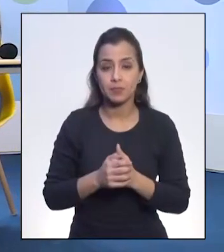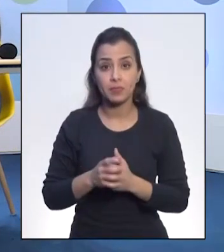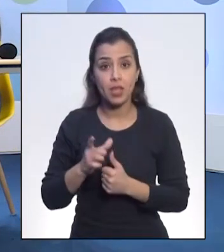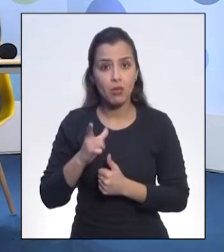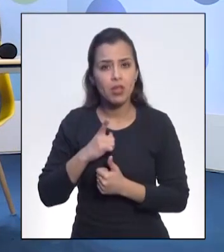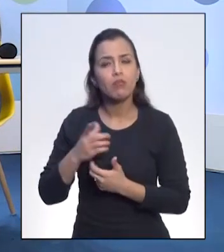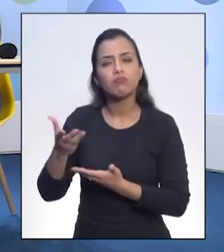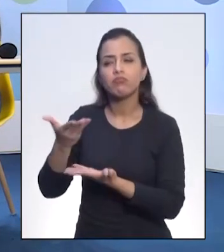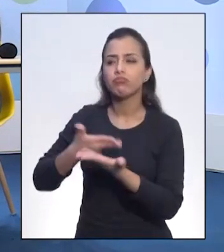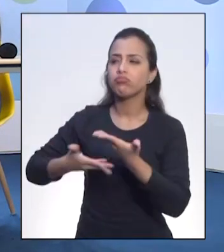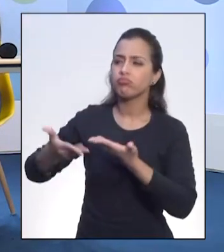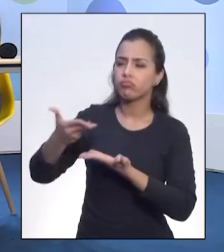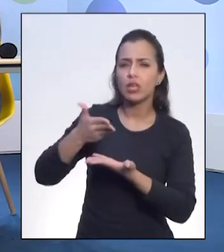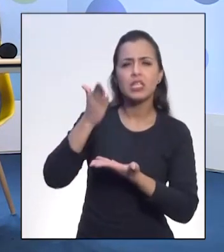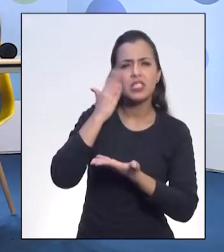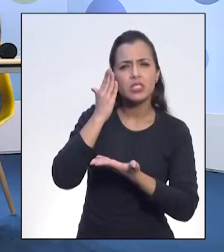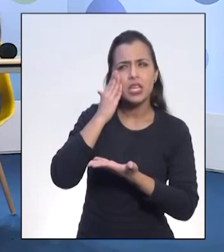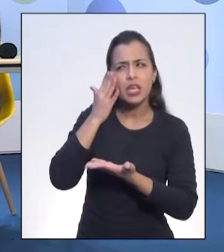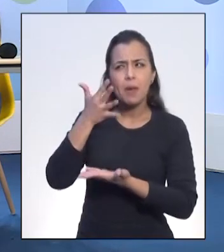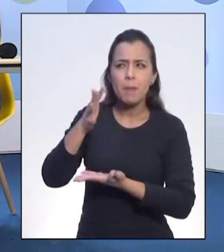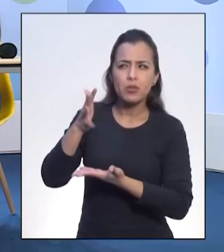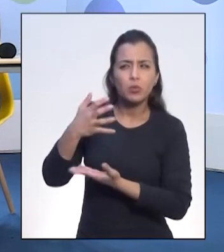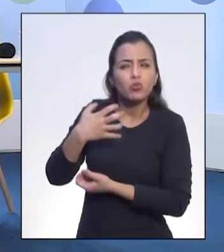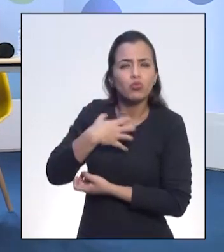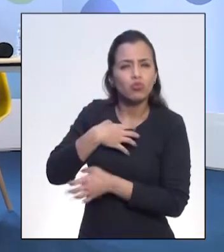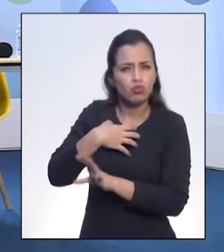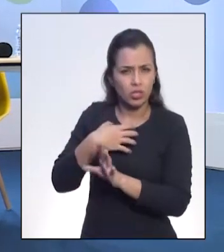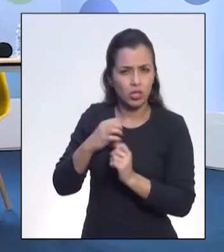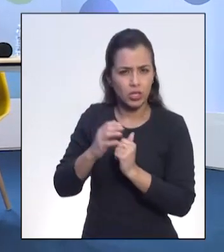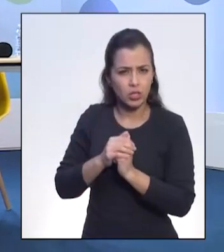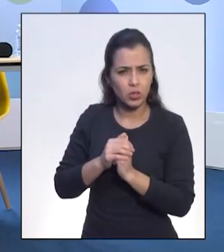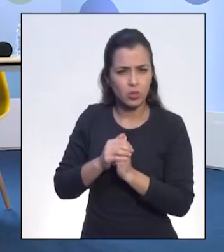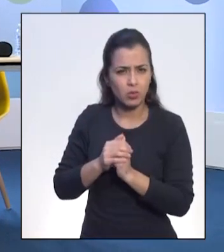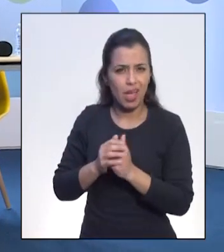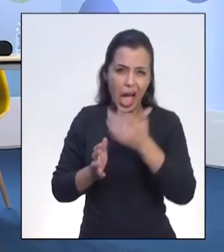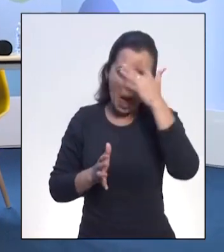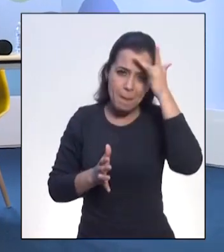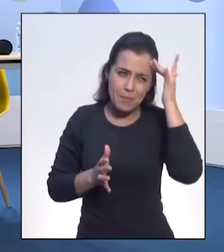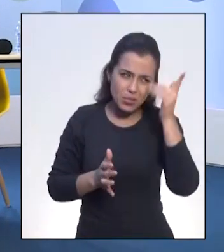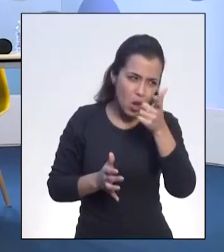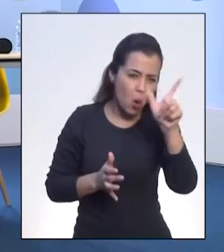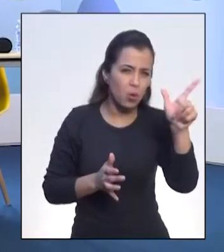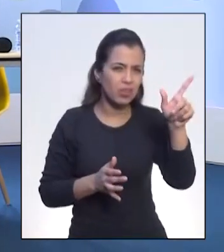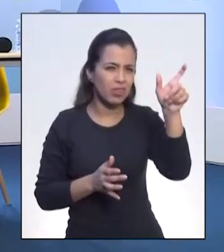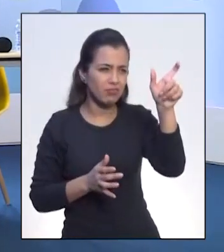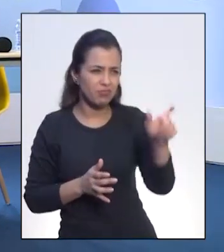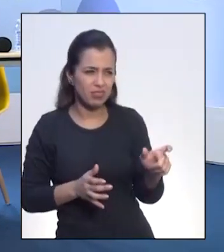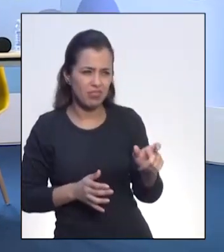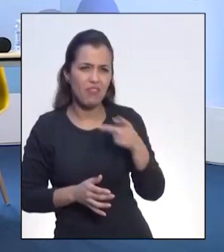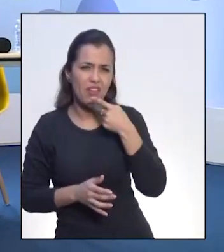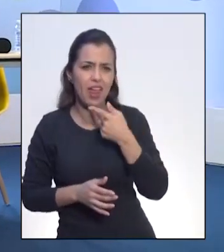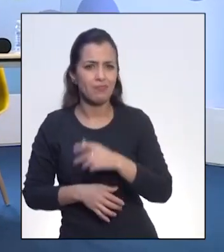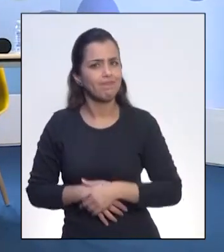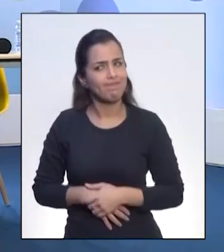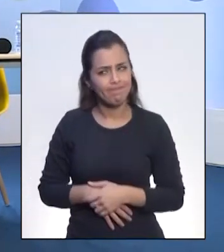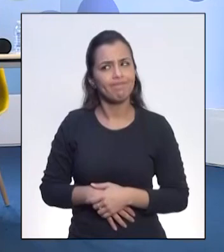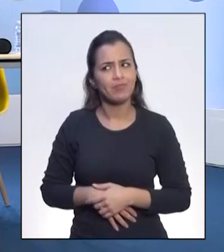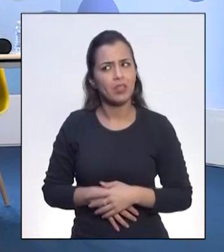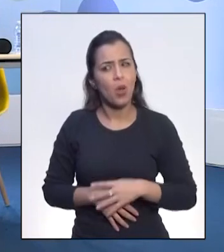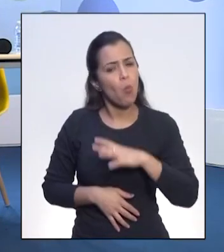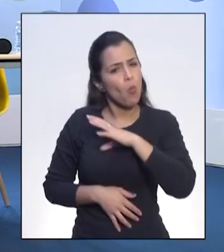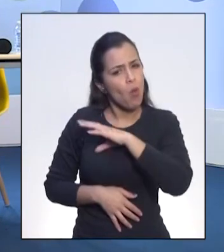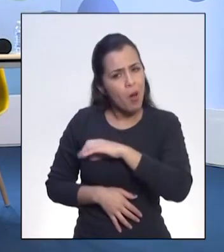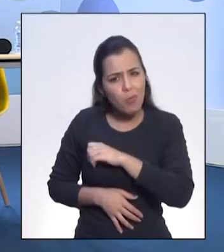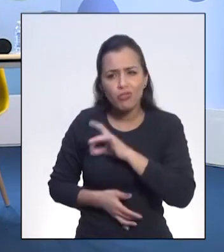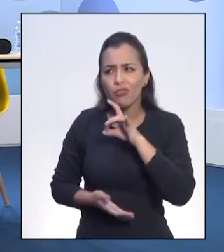de que o relacionamento amoroso é de um determinado jeito, as pessoas vão dizer, você pode ter essa visão linda de amor, mas o amor